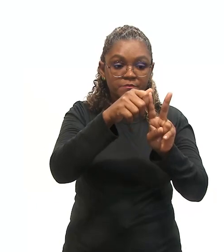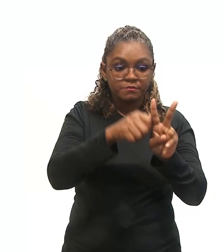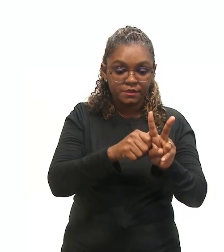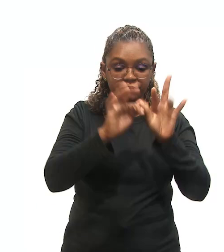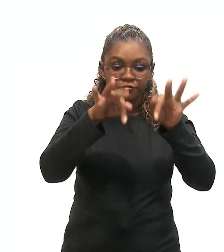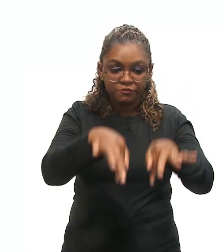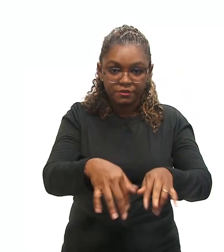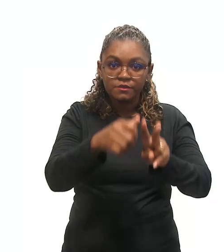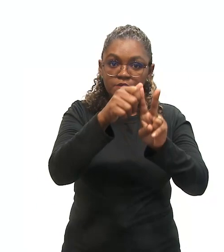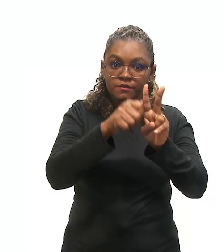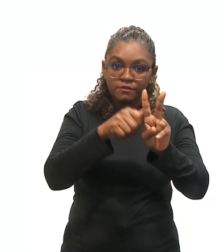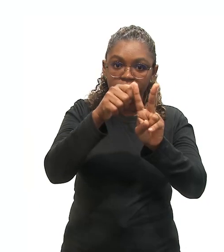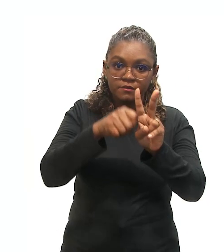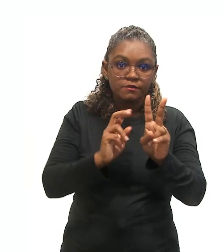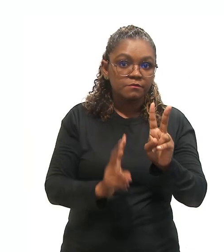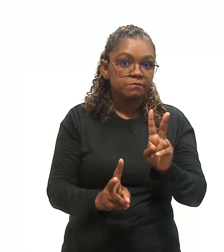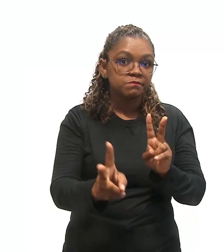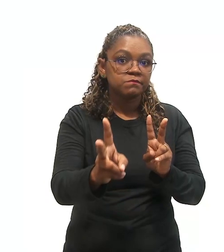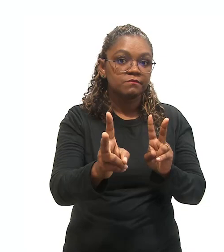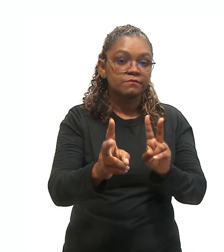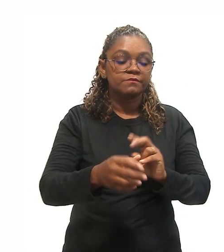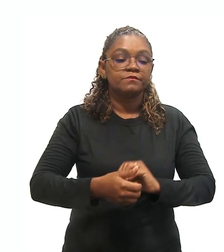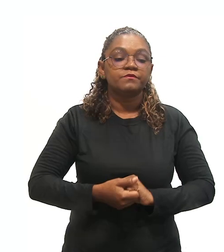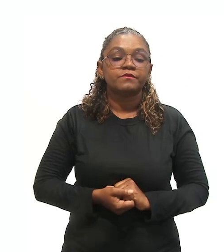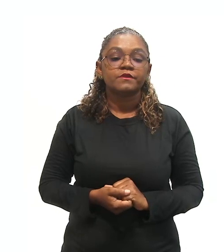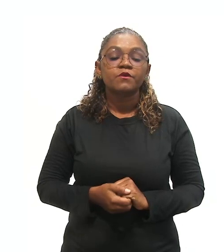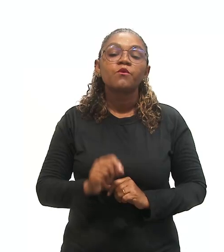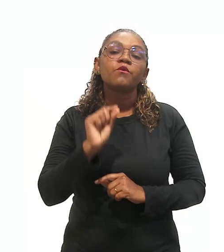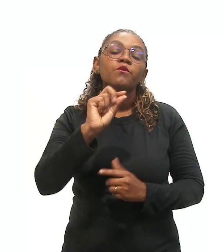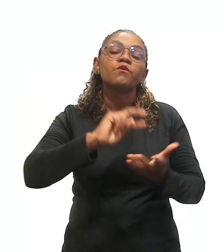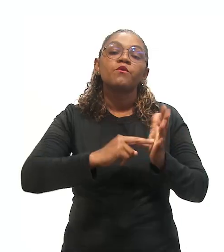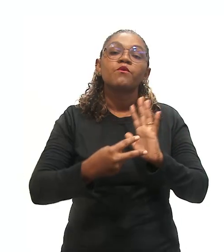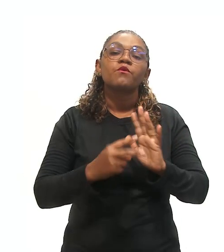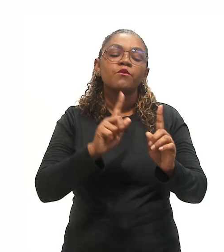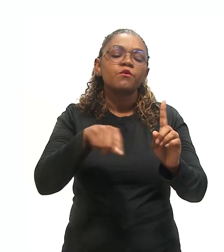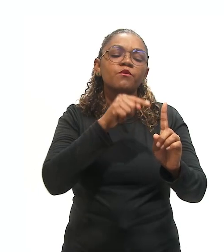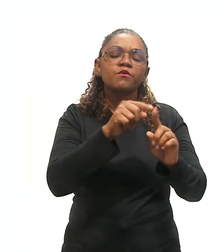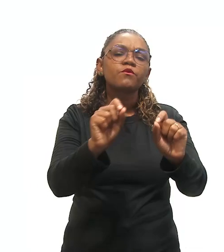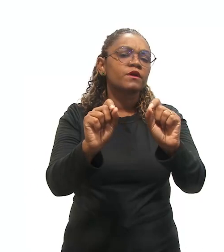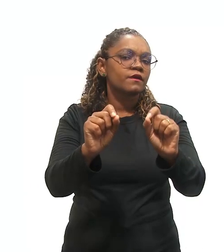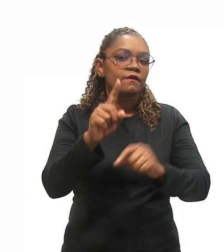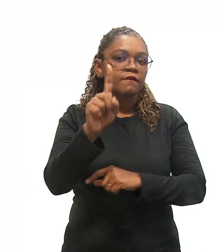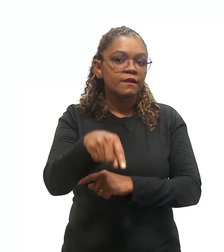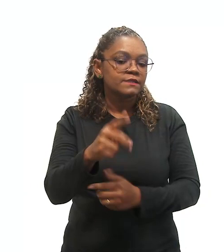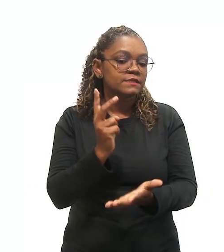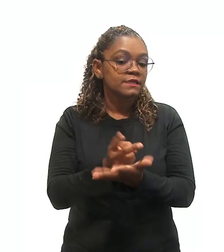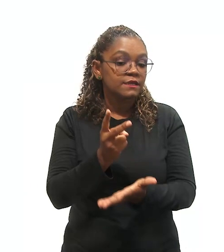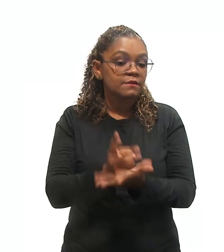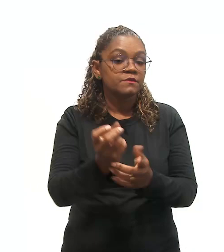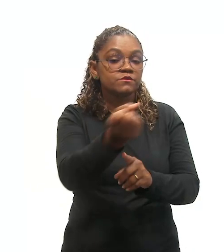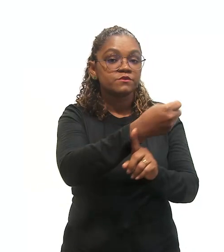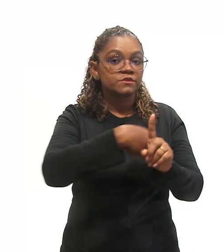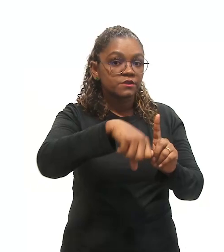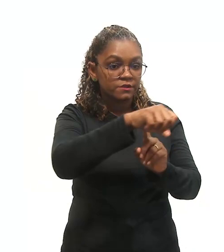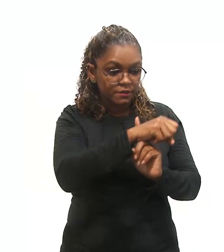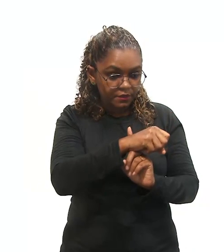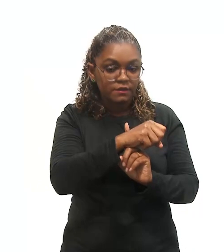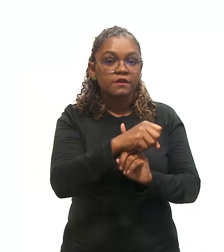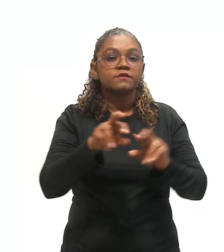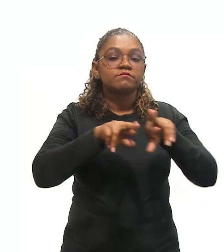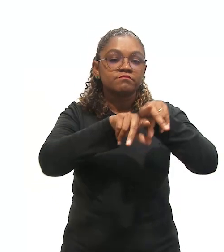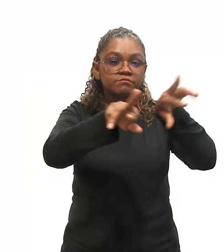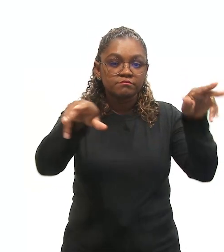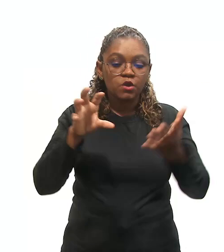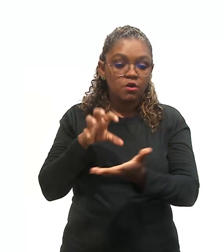O objetivo dessa periodicidade é permitir que cada vez mais a sociedade, por meio de